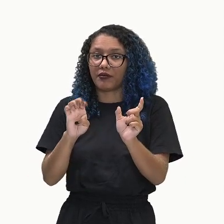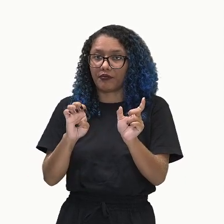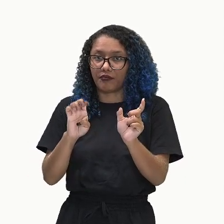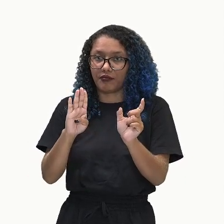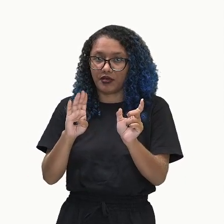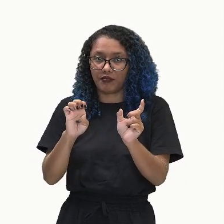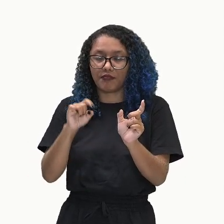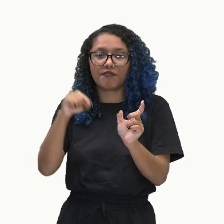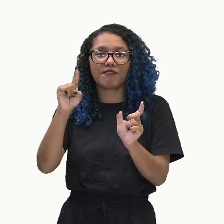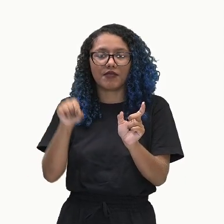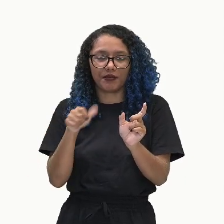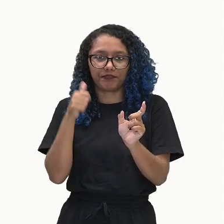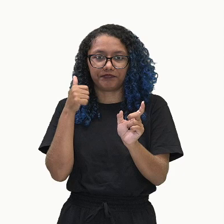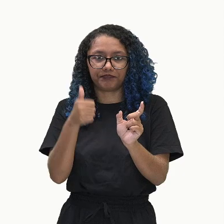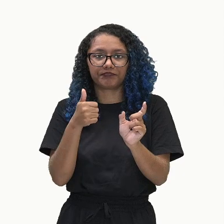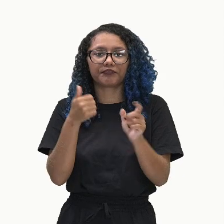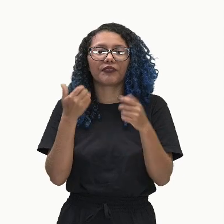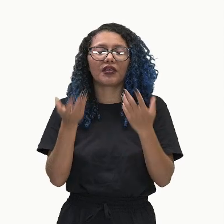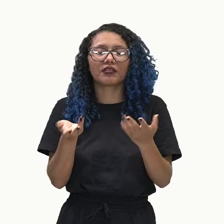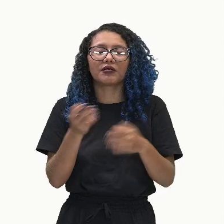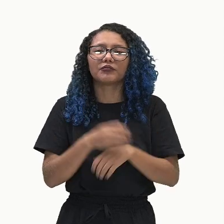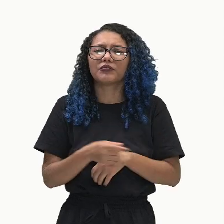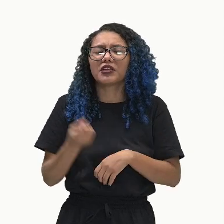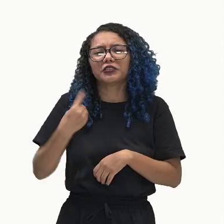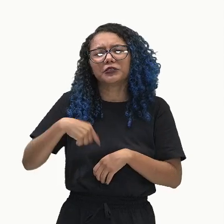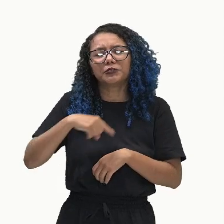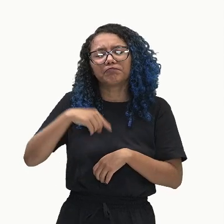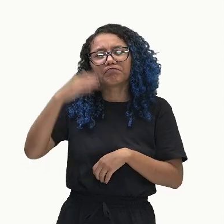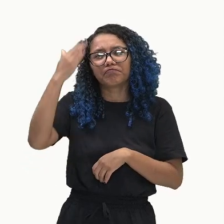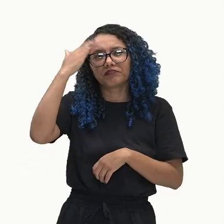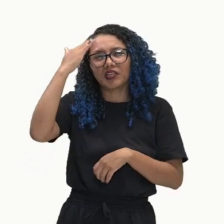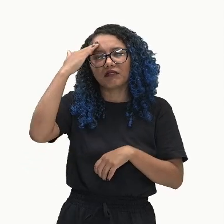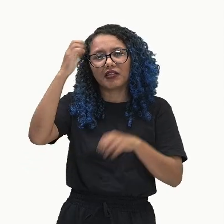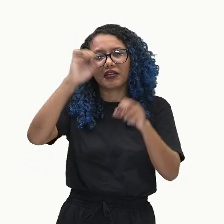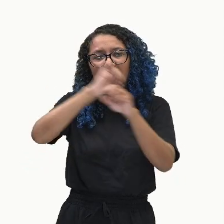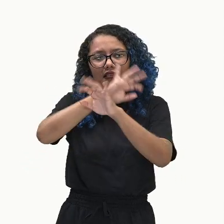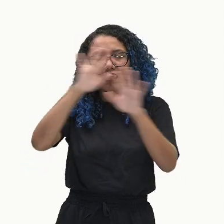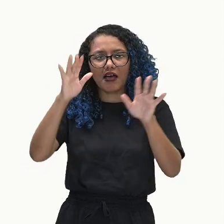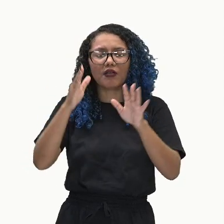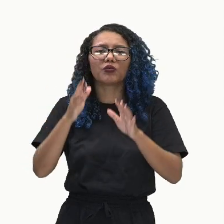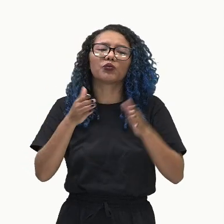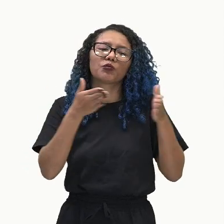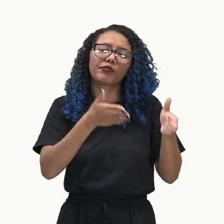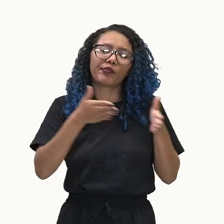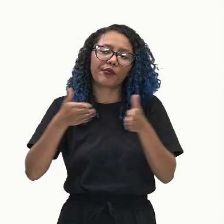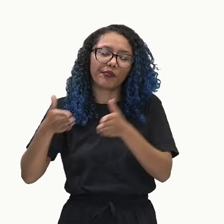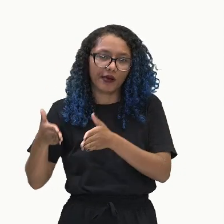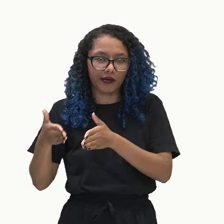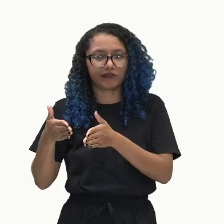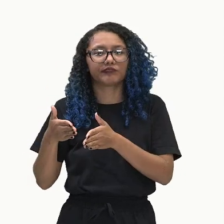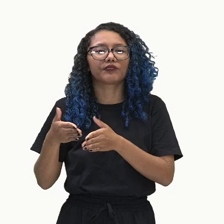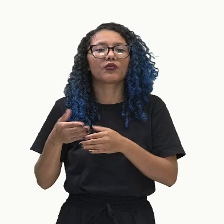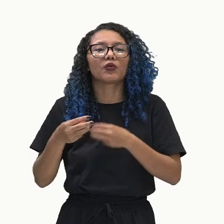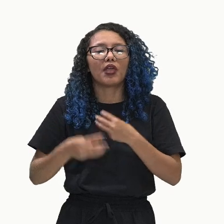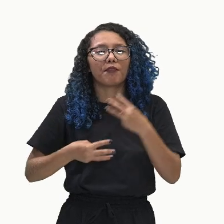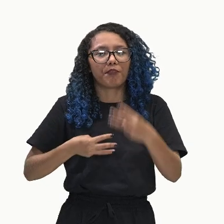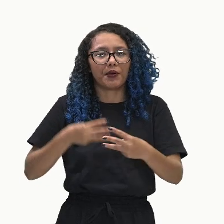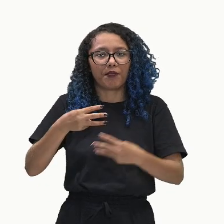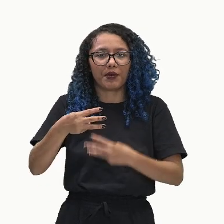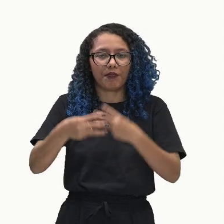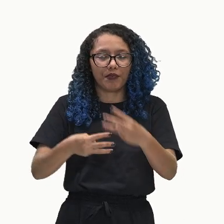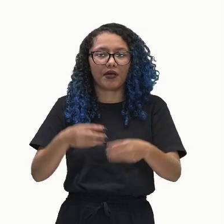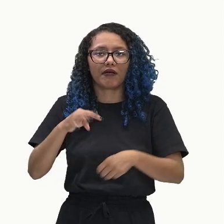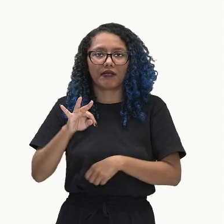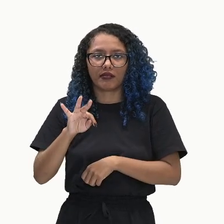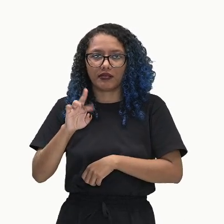A gravidez, para ela ser melhor entendida, ela foi dividida em fases, chamadas trimestres, né? Cada